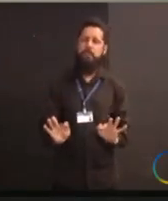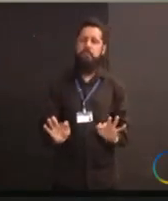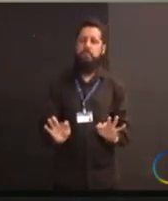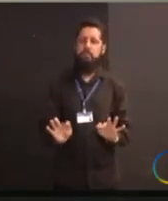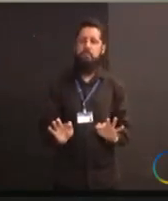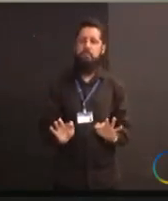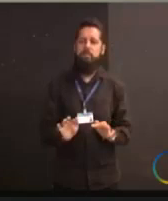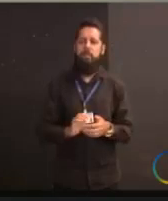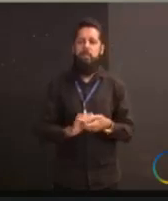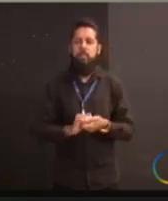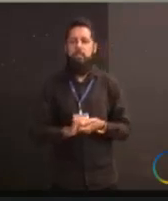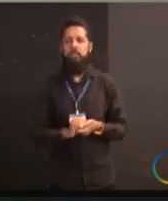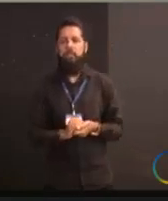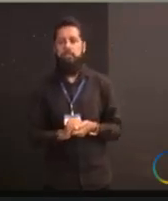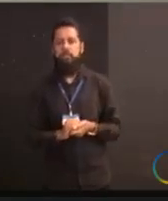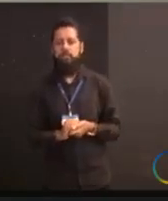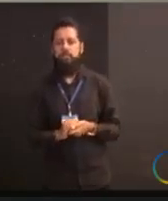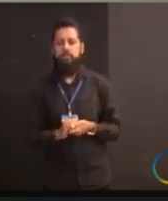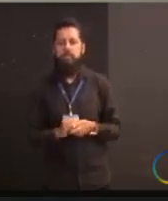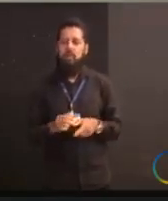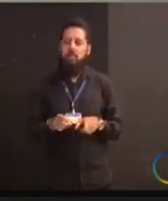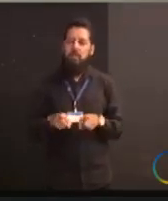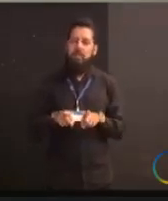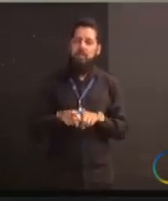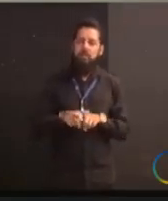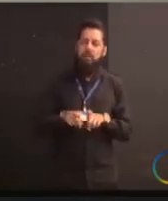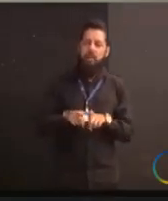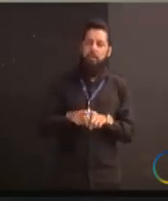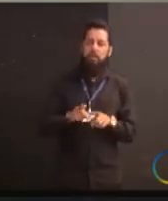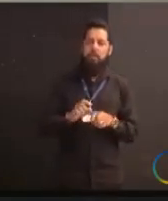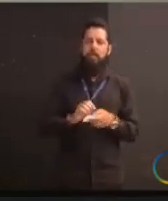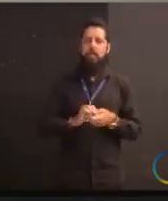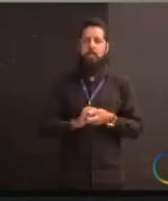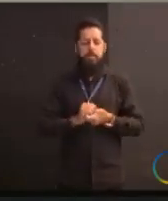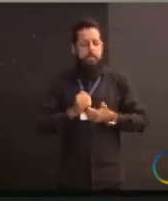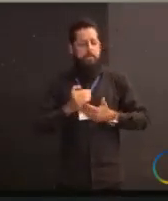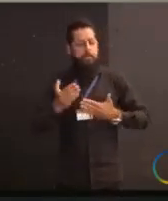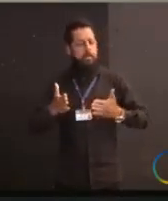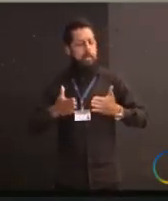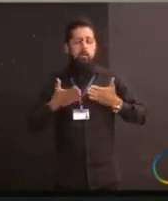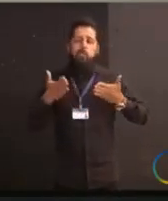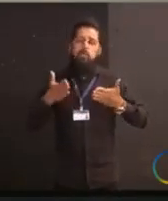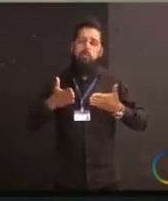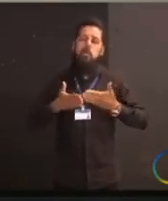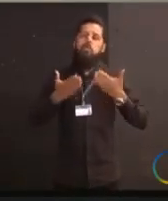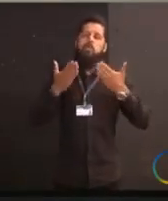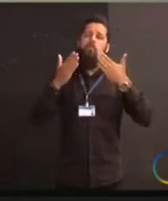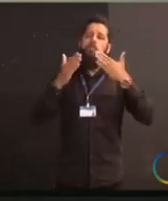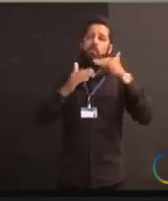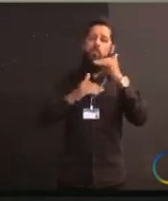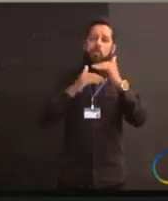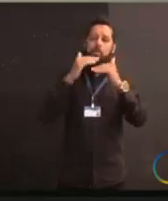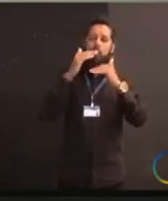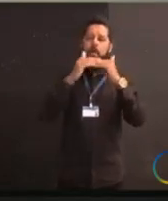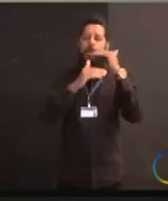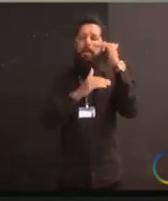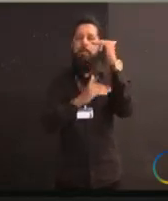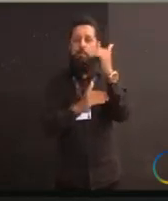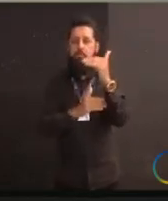guerras e pelo incentivo do progresso em bases morais.